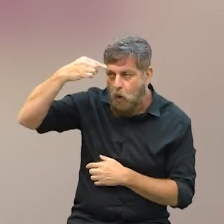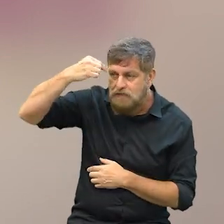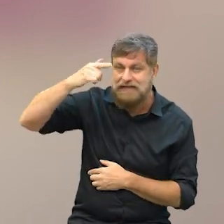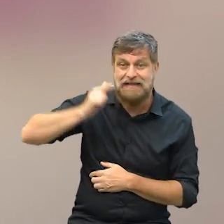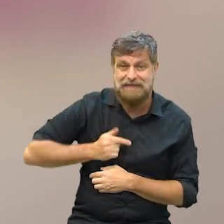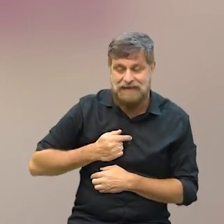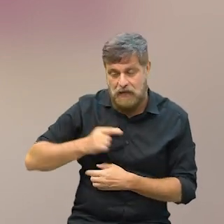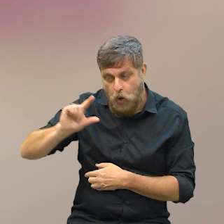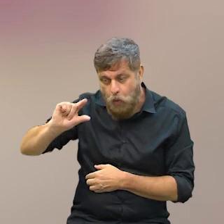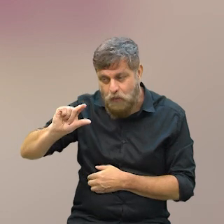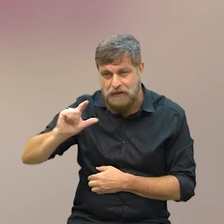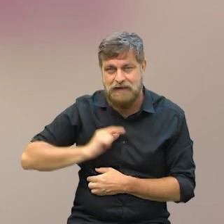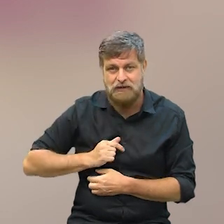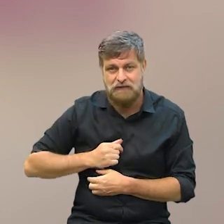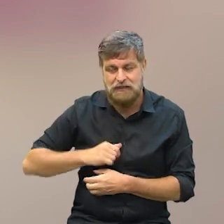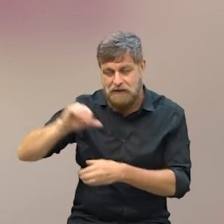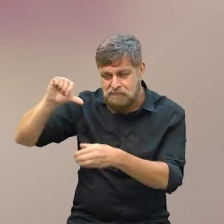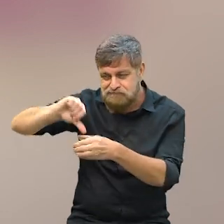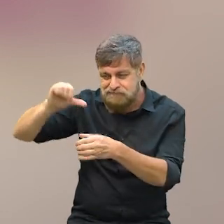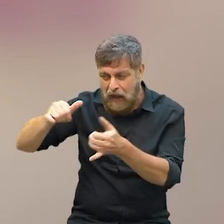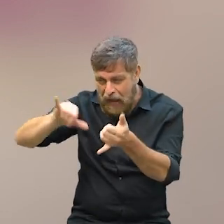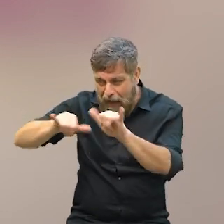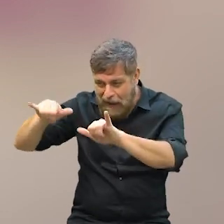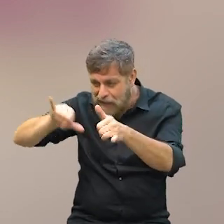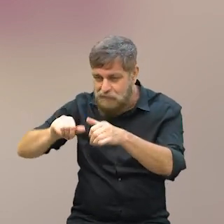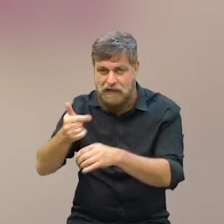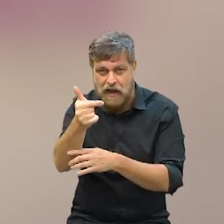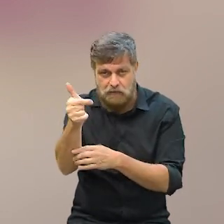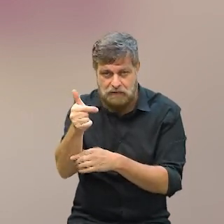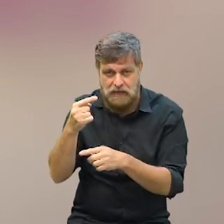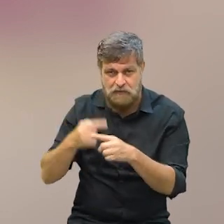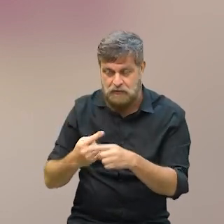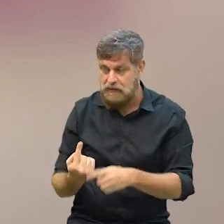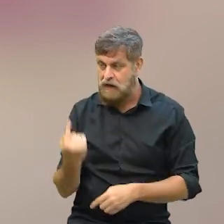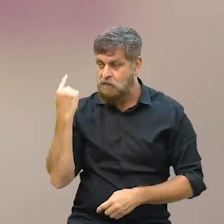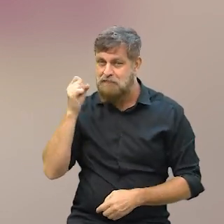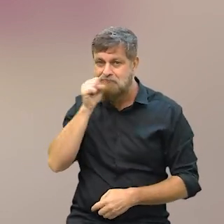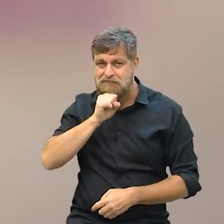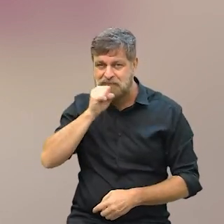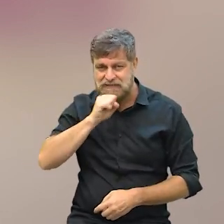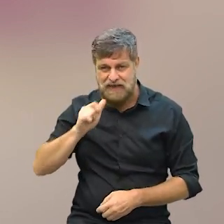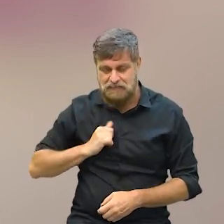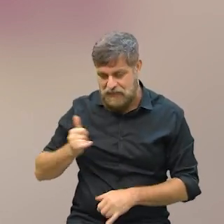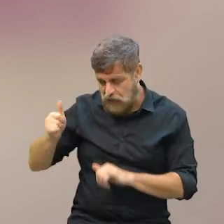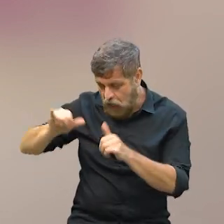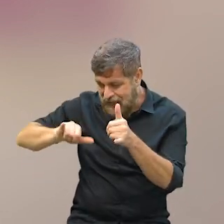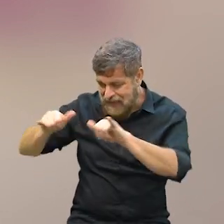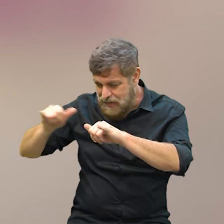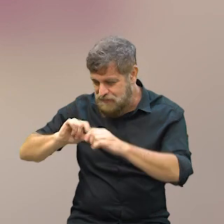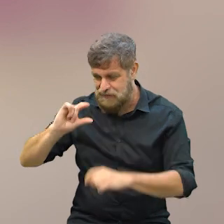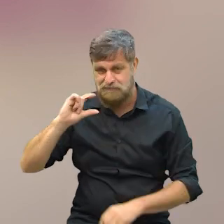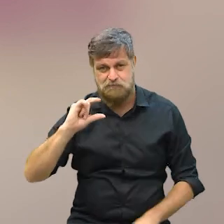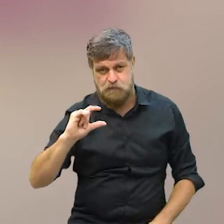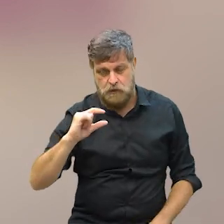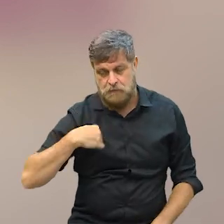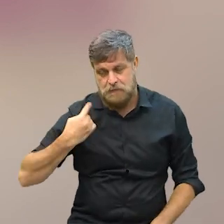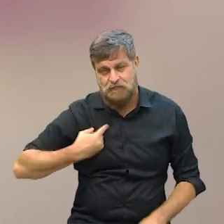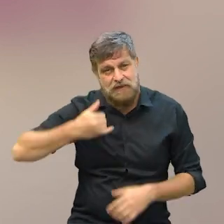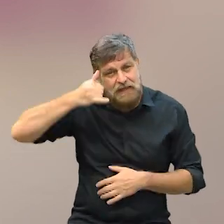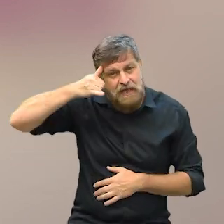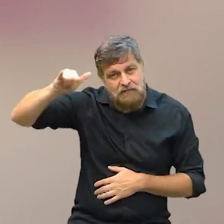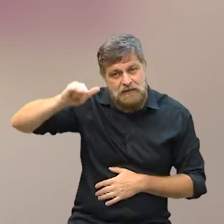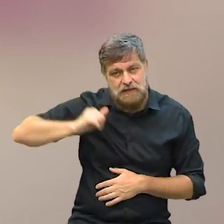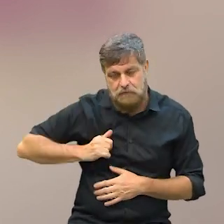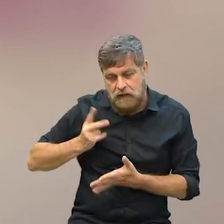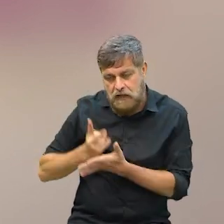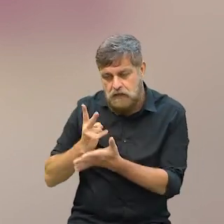E sem conservantes, porque tem uns mais antigos que tem conservante, e o conservante também pode irritar o olho. Então a gente fala não